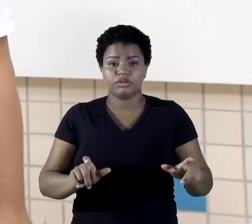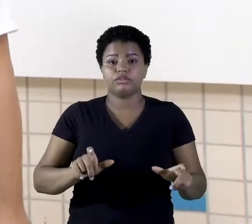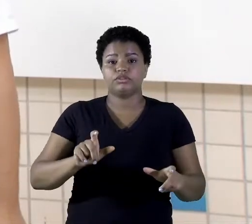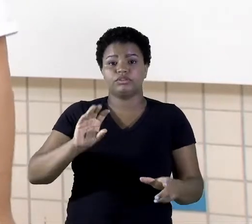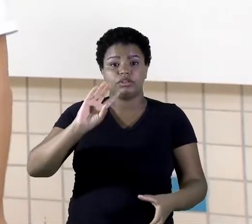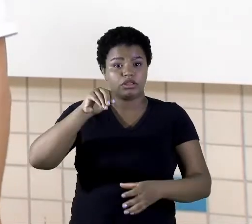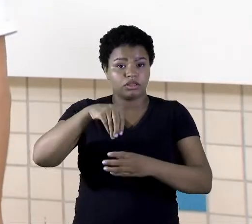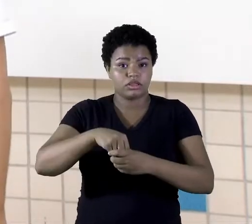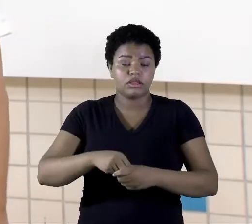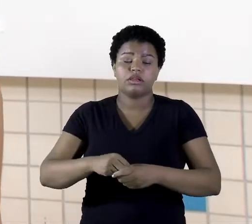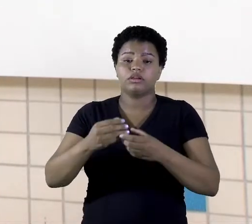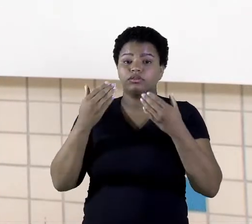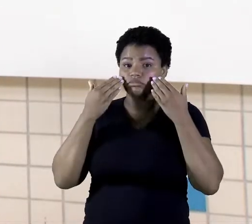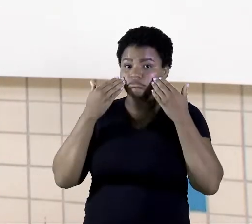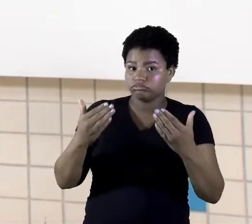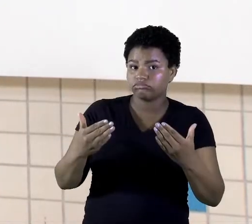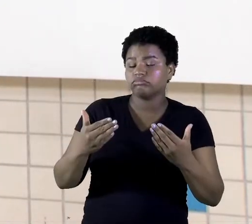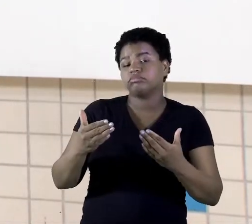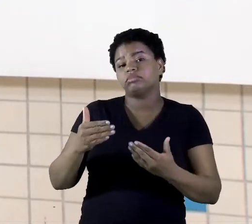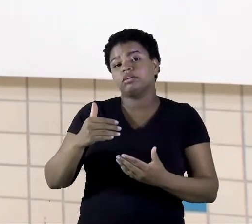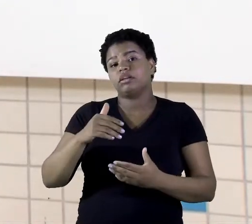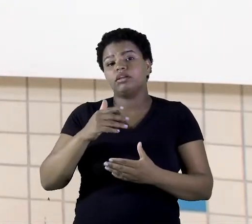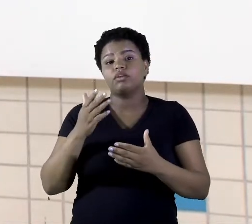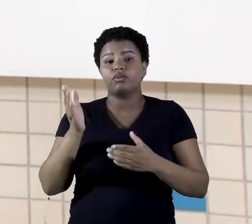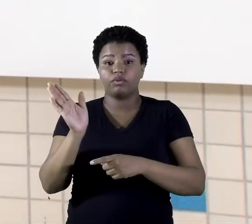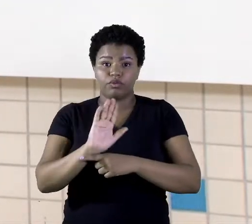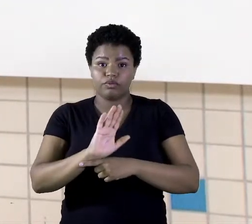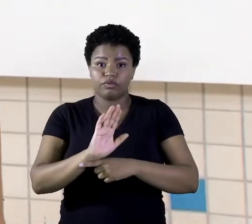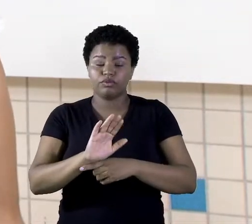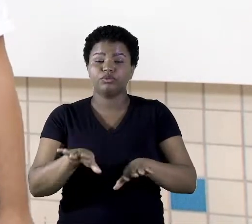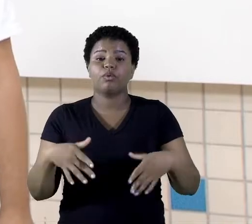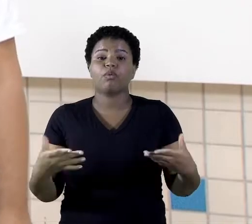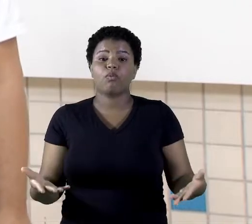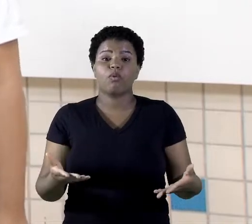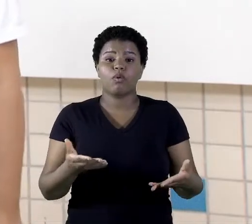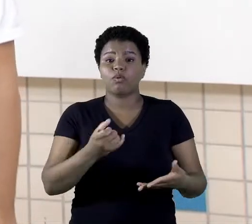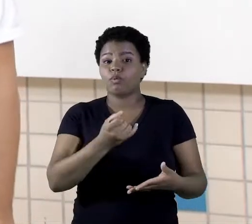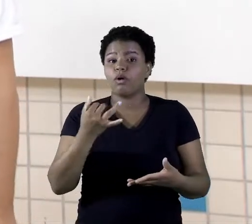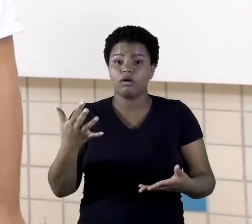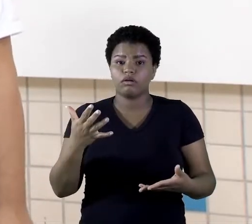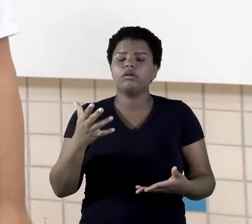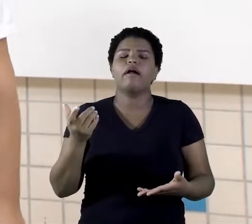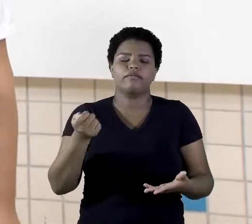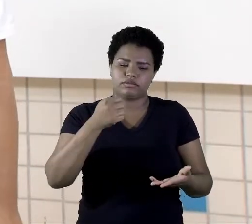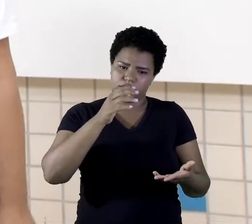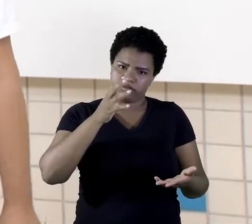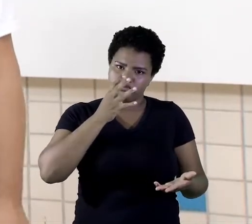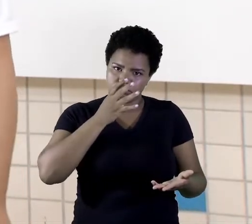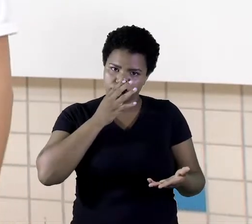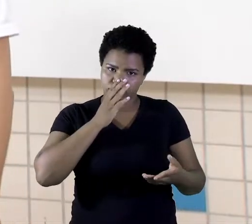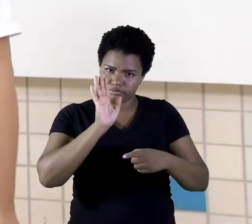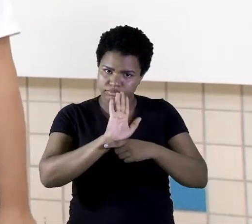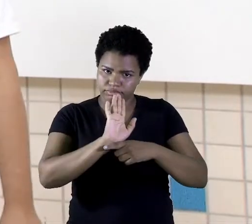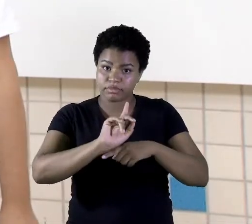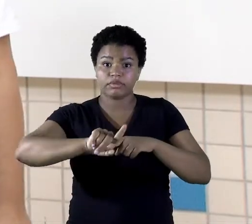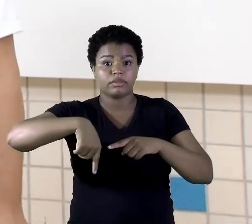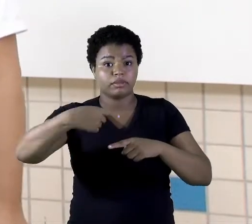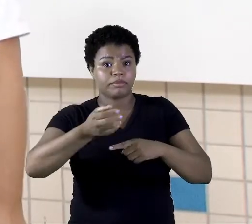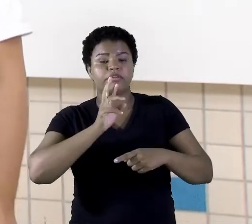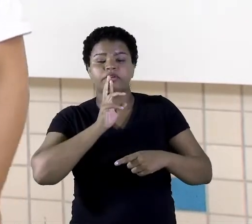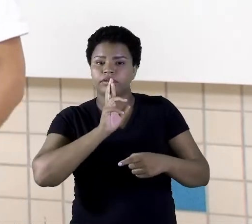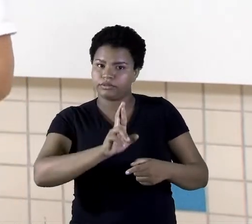aparecem mais personagens, além da mãe e do Pluft, ok? Então, tem que assistir o vídeo para poder responder